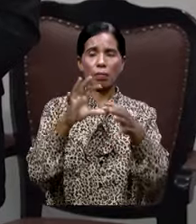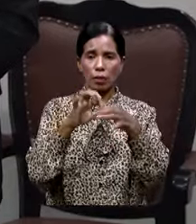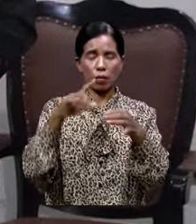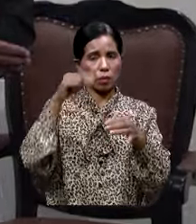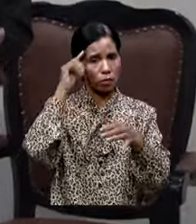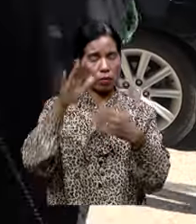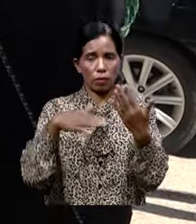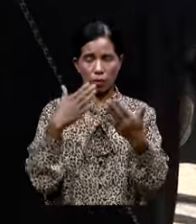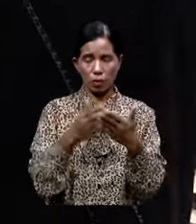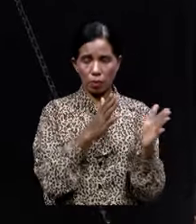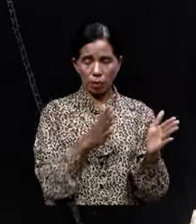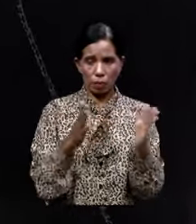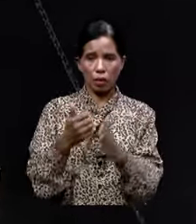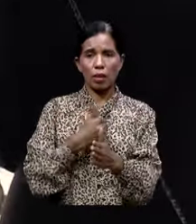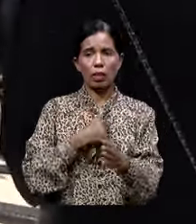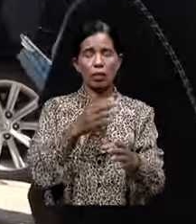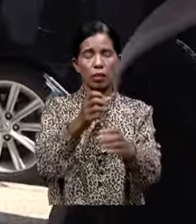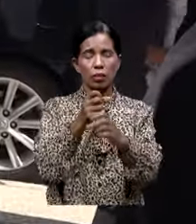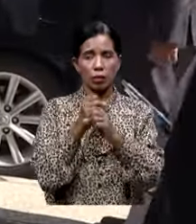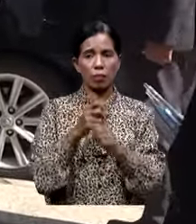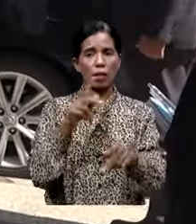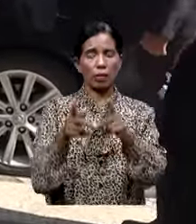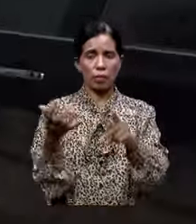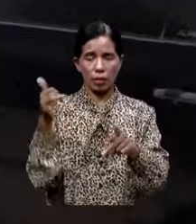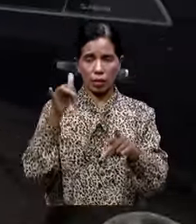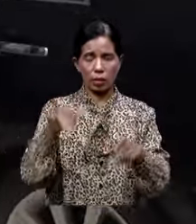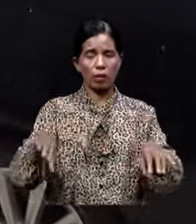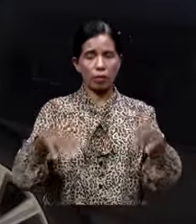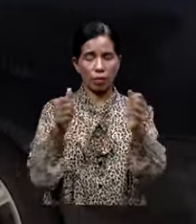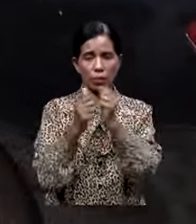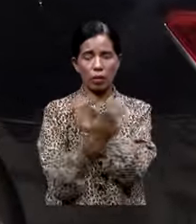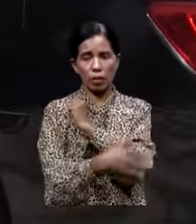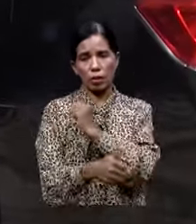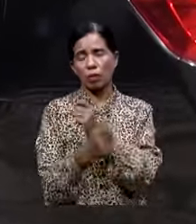hotu a tu prepara an hurisimo investimento no cooperação ne benação no